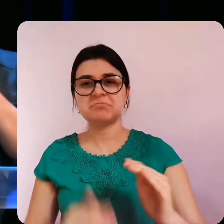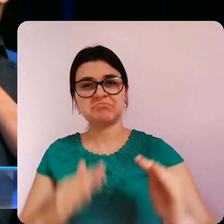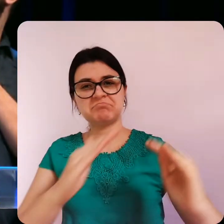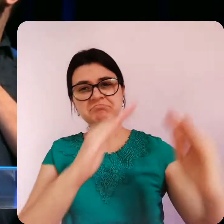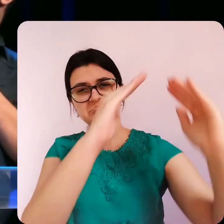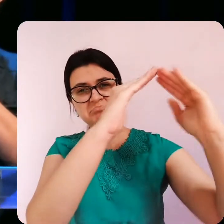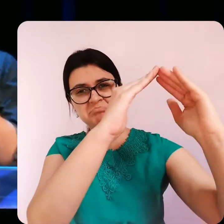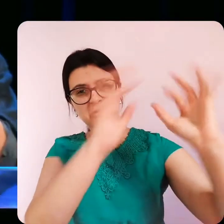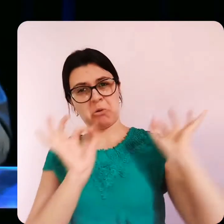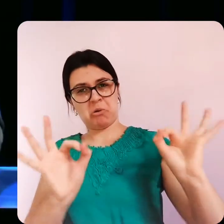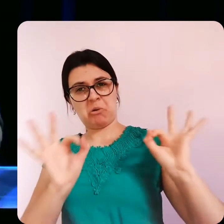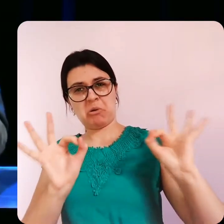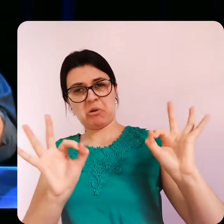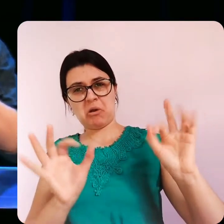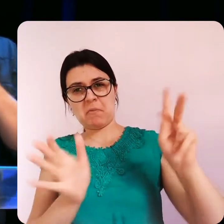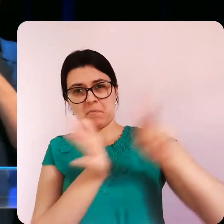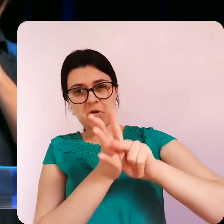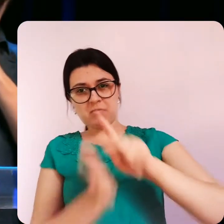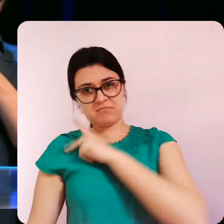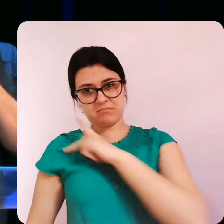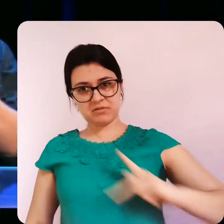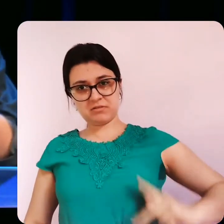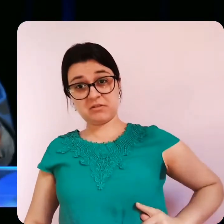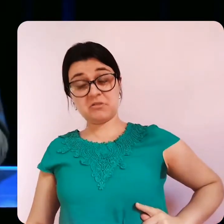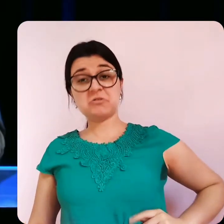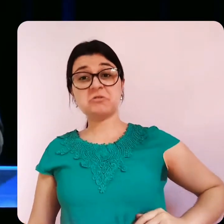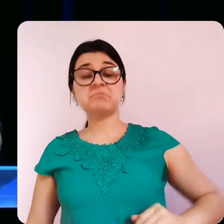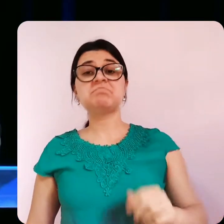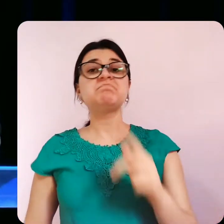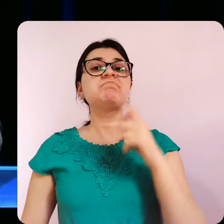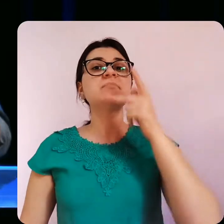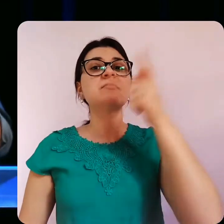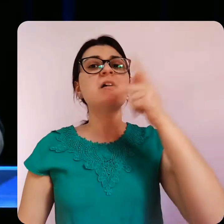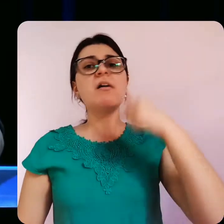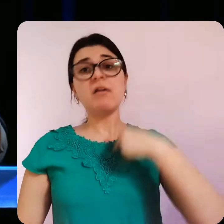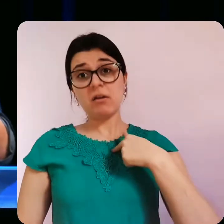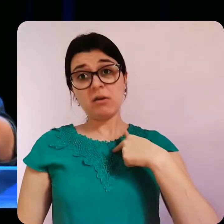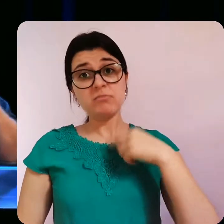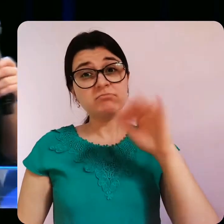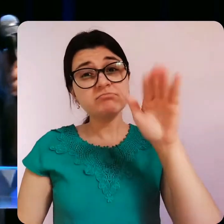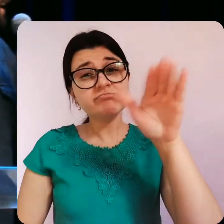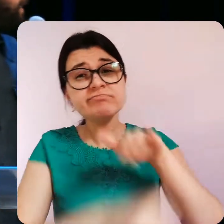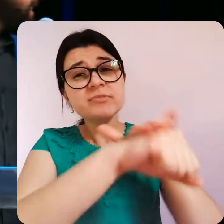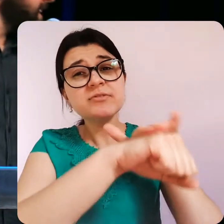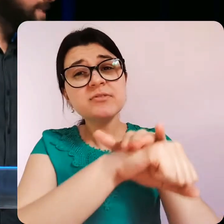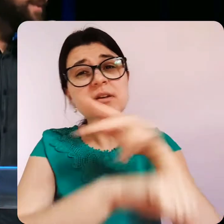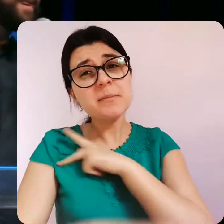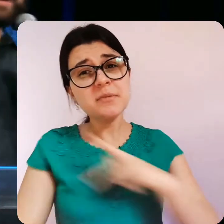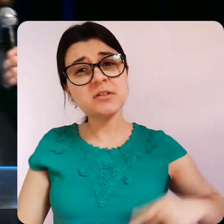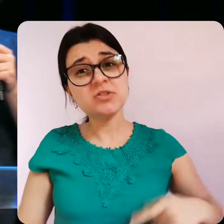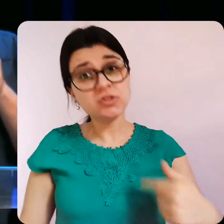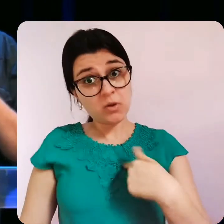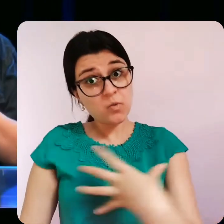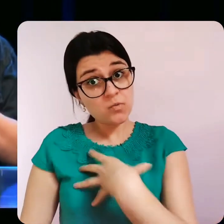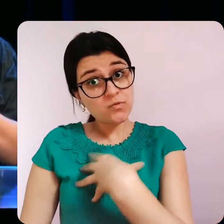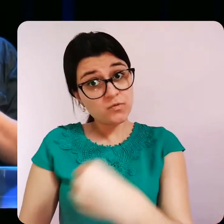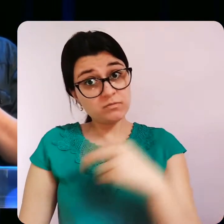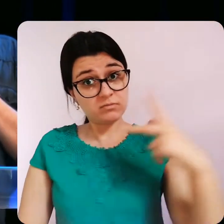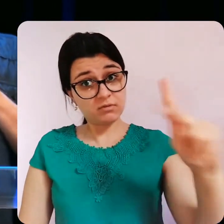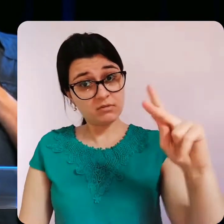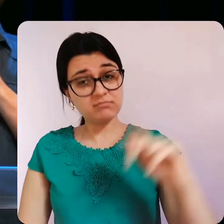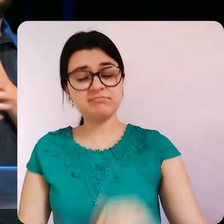eu quero falar com o nosso presidente da República, que eu sou filho dele. E aí os seguranças perguntam para ele: tem um cara ali falando que é seu filho, quer falar com